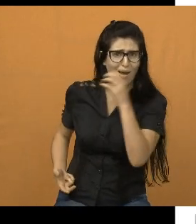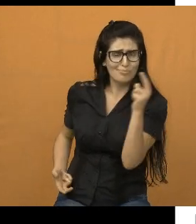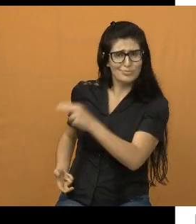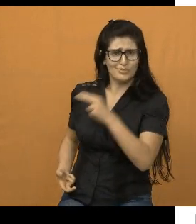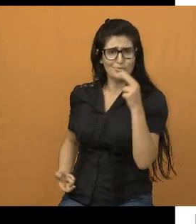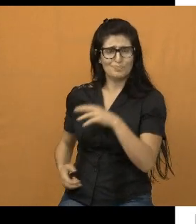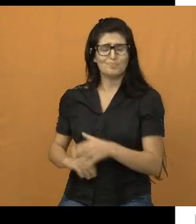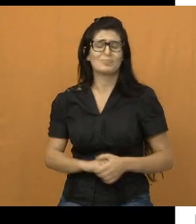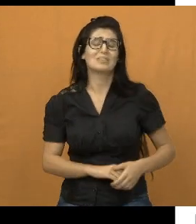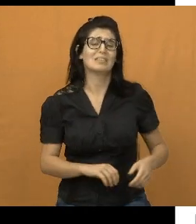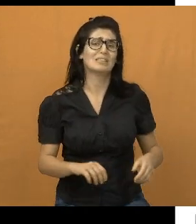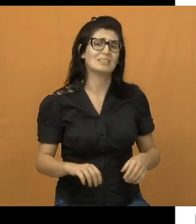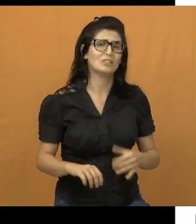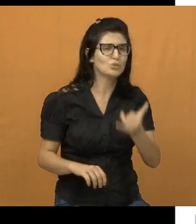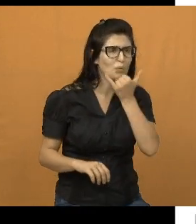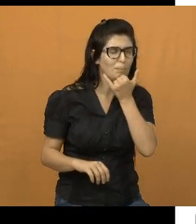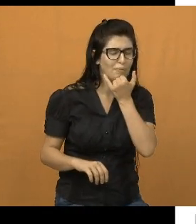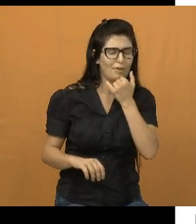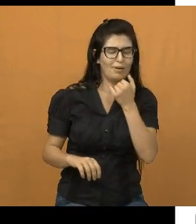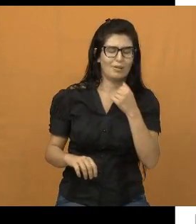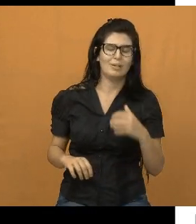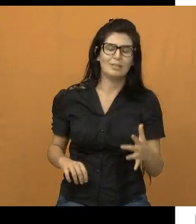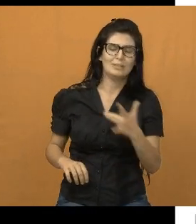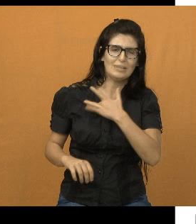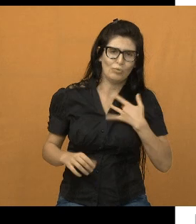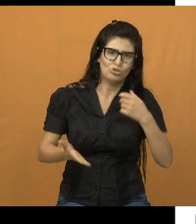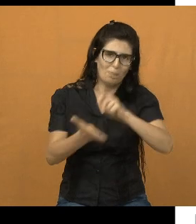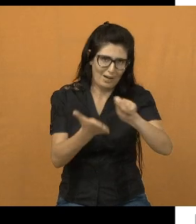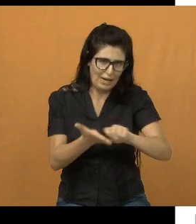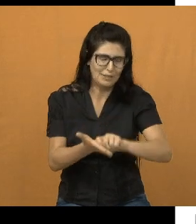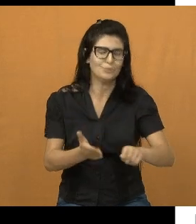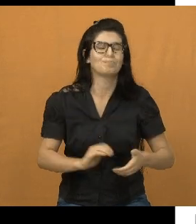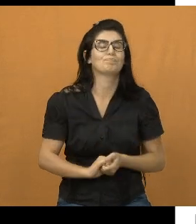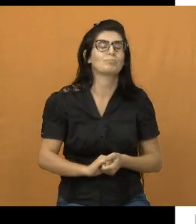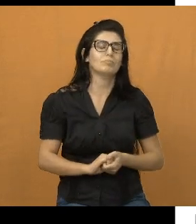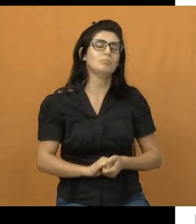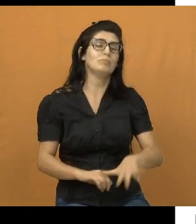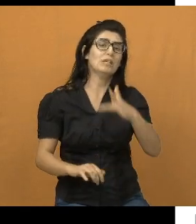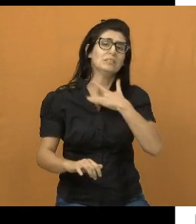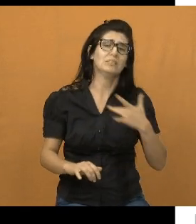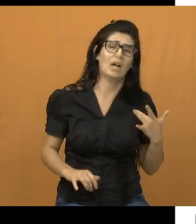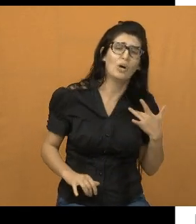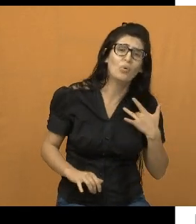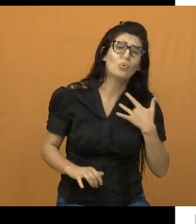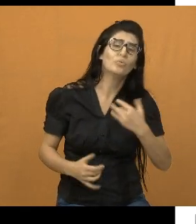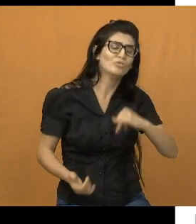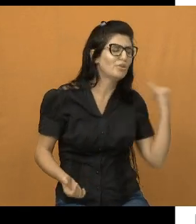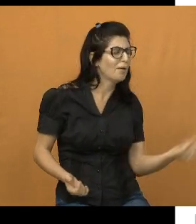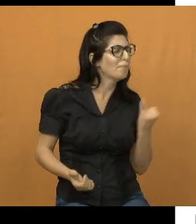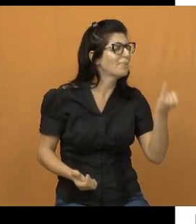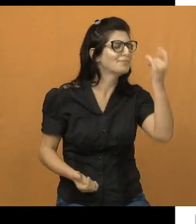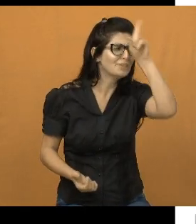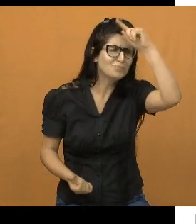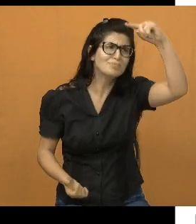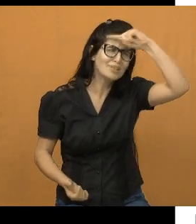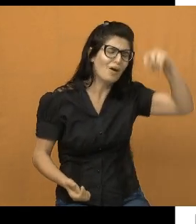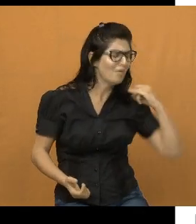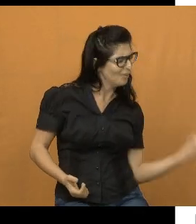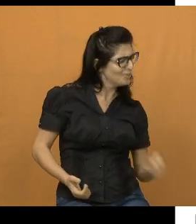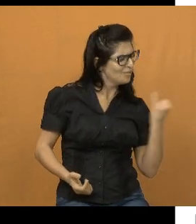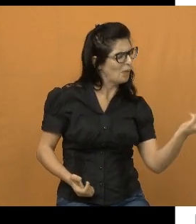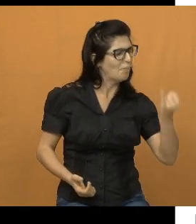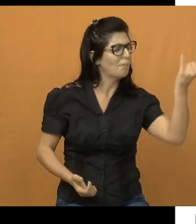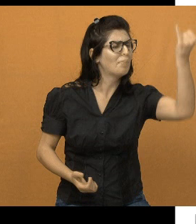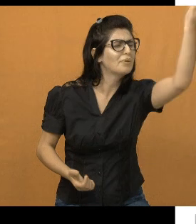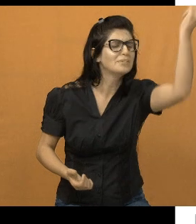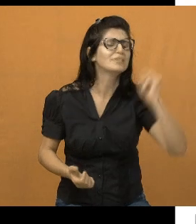que a ouvidoria na saúde ela tem um papel e uma importância, porque ela vai